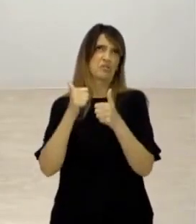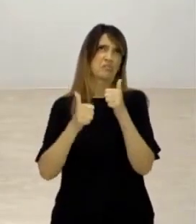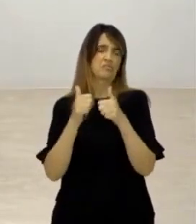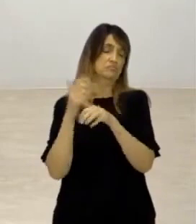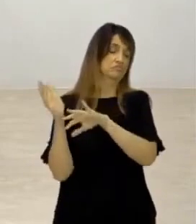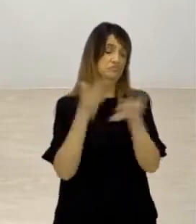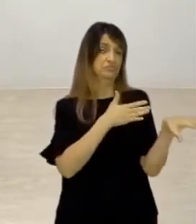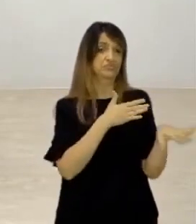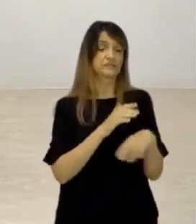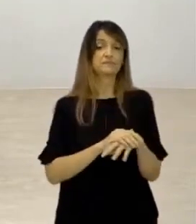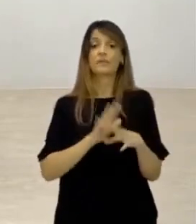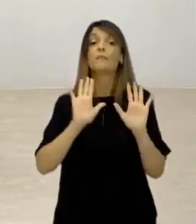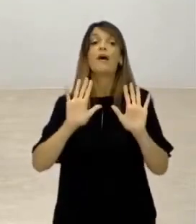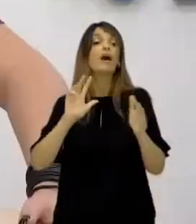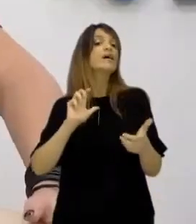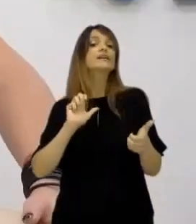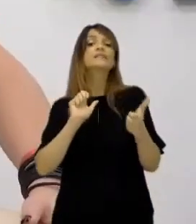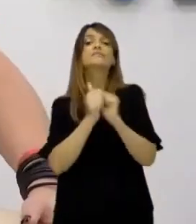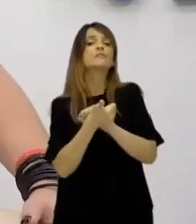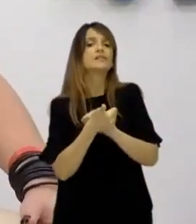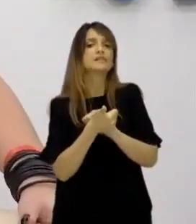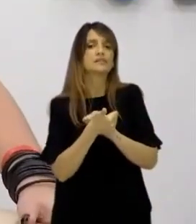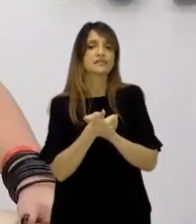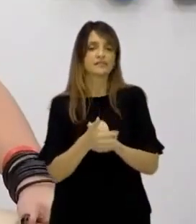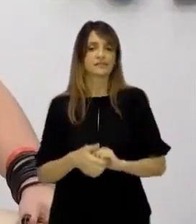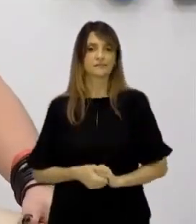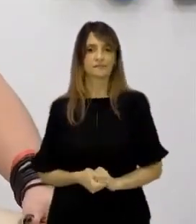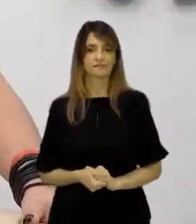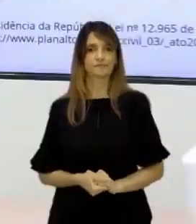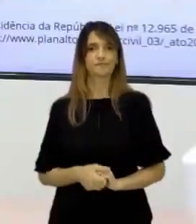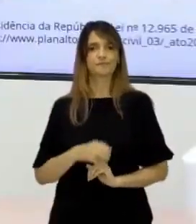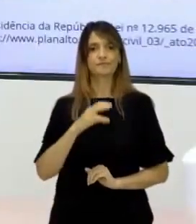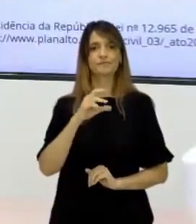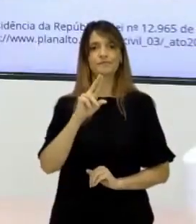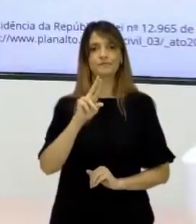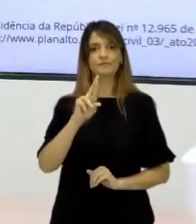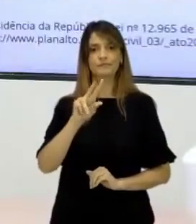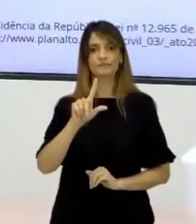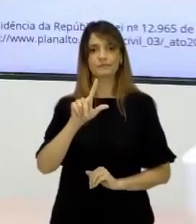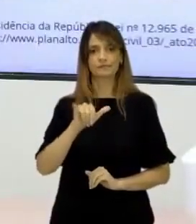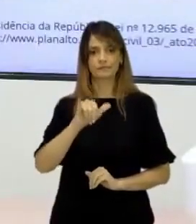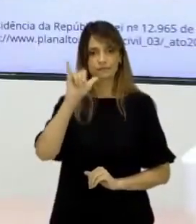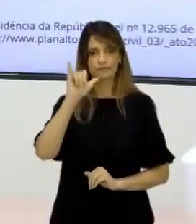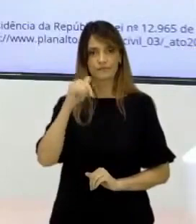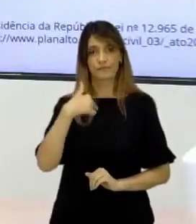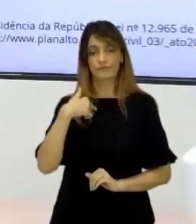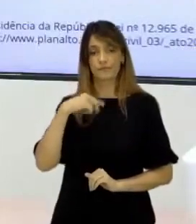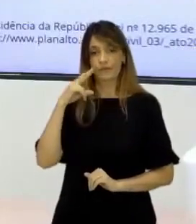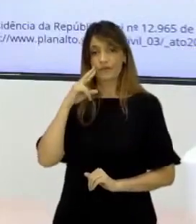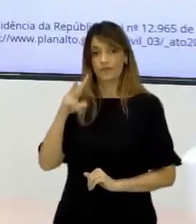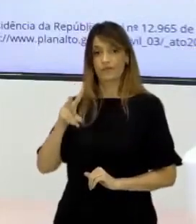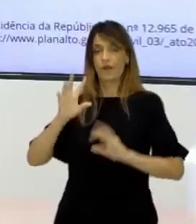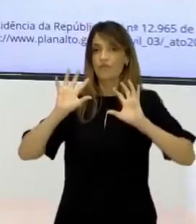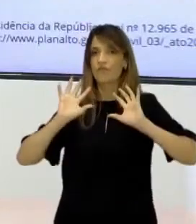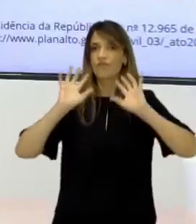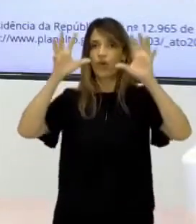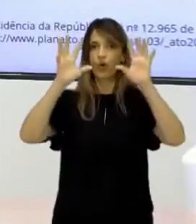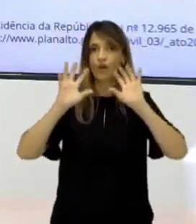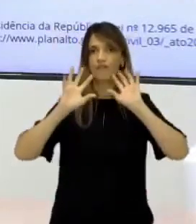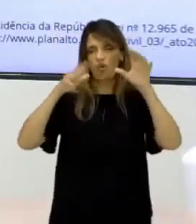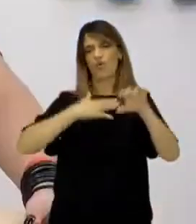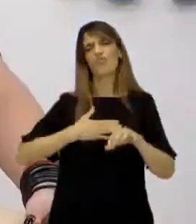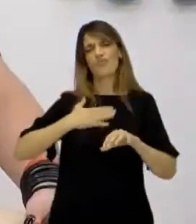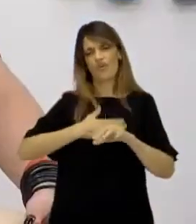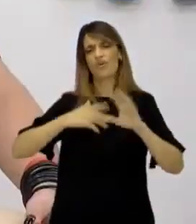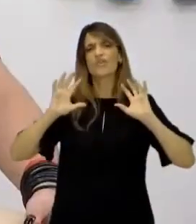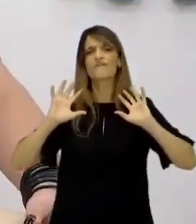Esportes! Juliana só vem no Campeonato Mundial de Curling. Curling, é. Não, na verdade, ultimamente eu tenho assistido bastante voleibol. É que tá nas